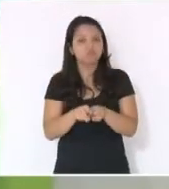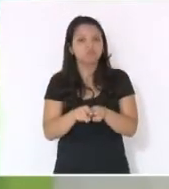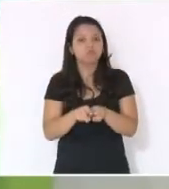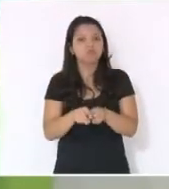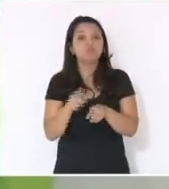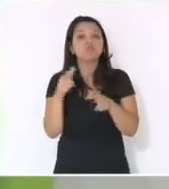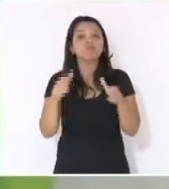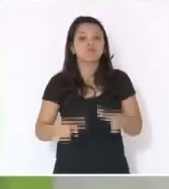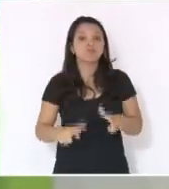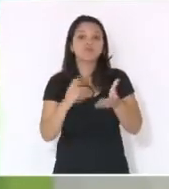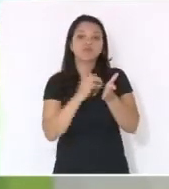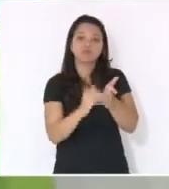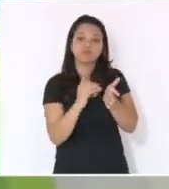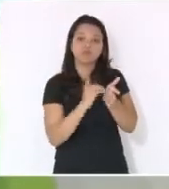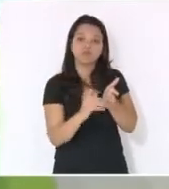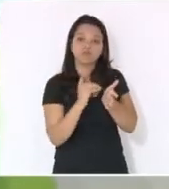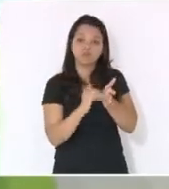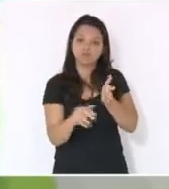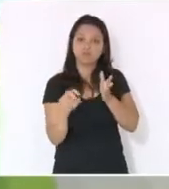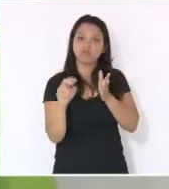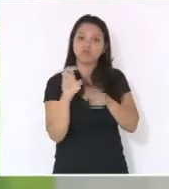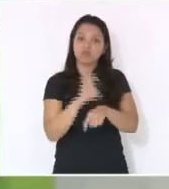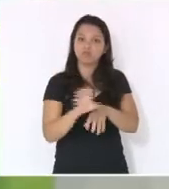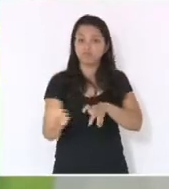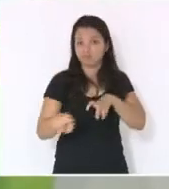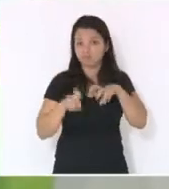Secretaria do Estado da Fazenda, com o secretário Paulo Eli.